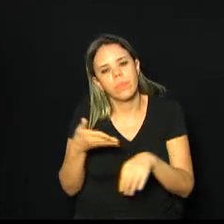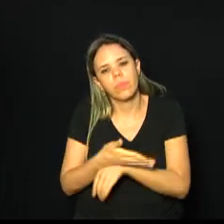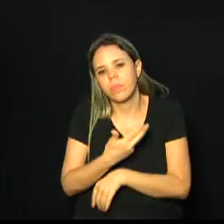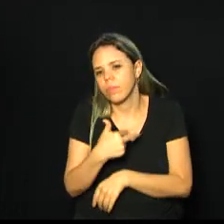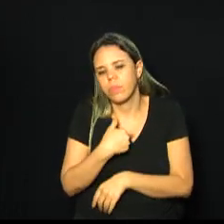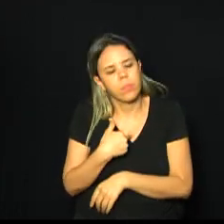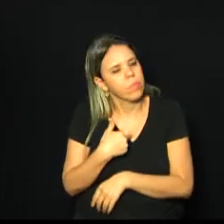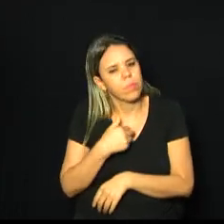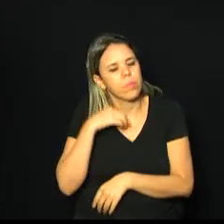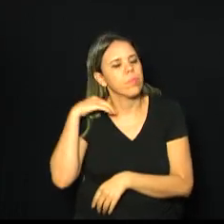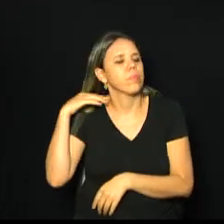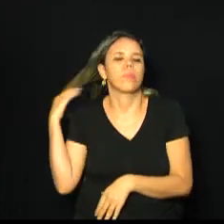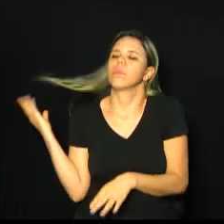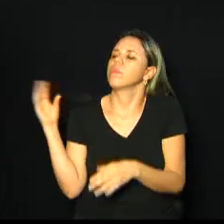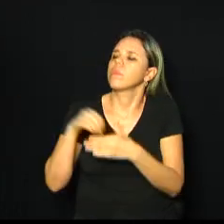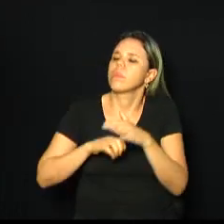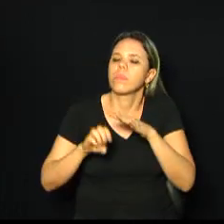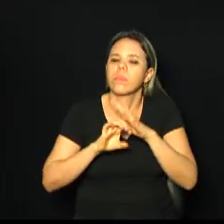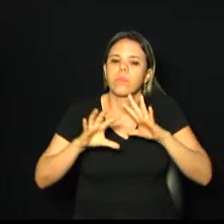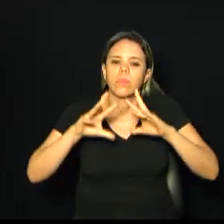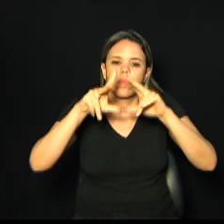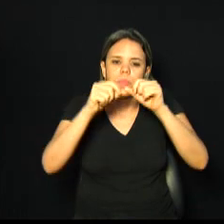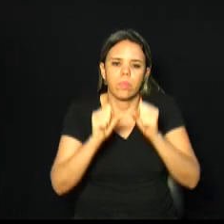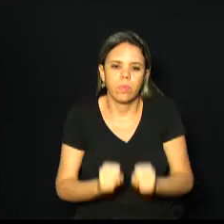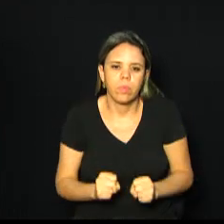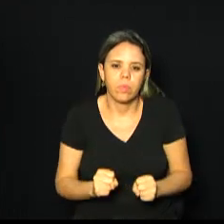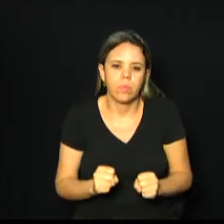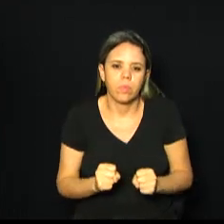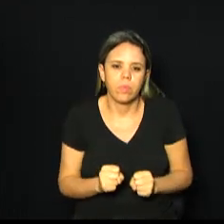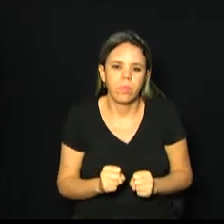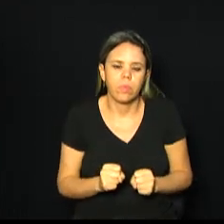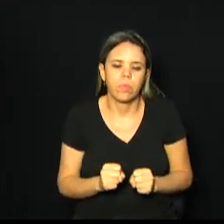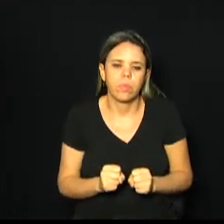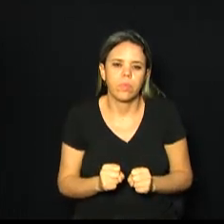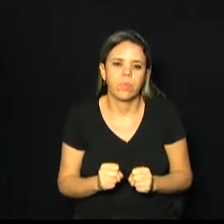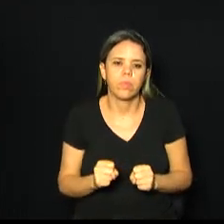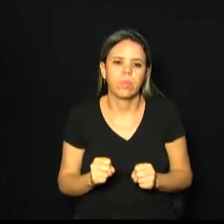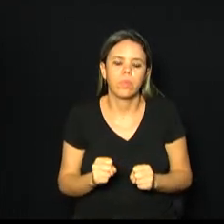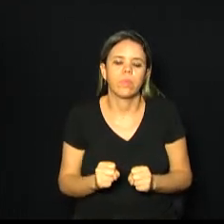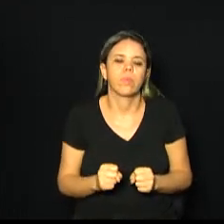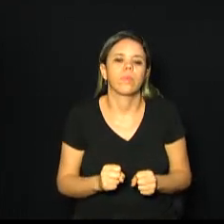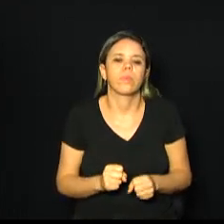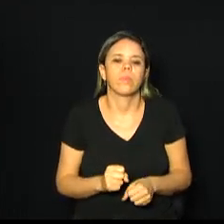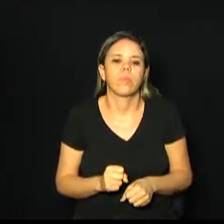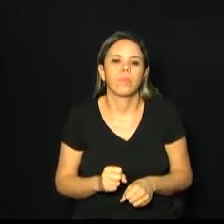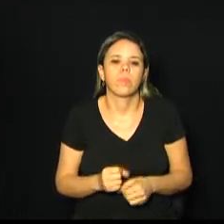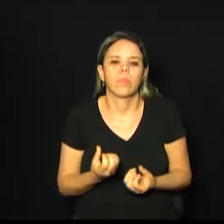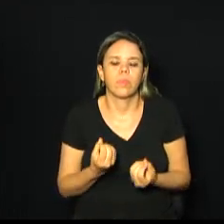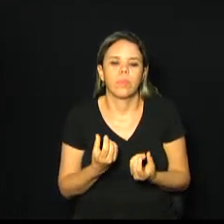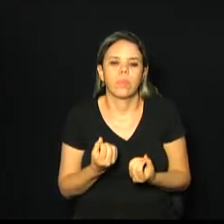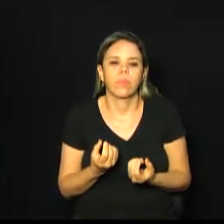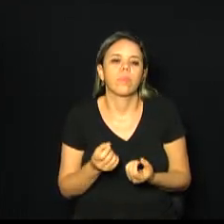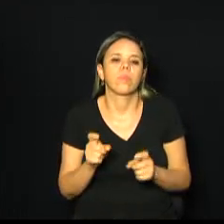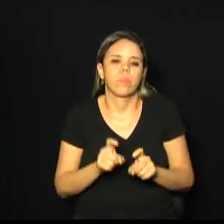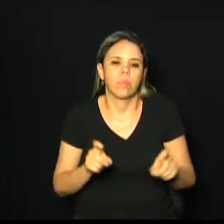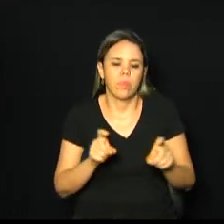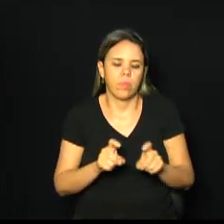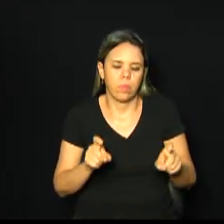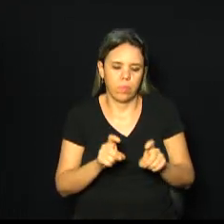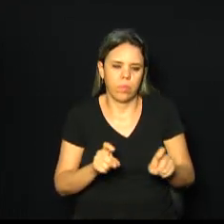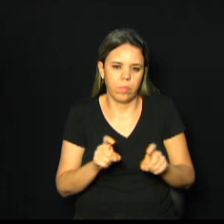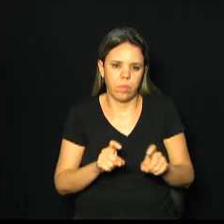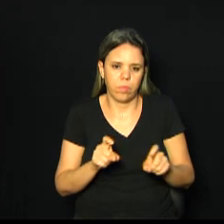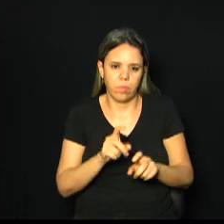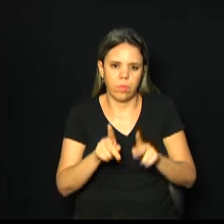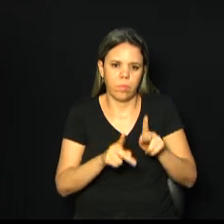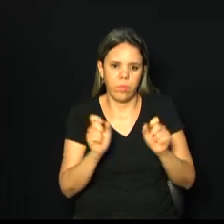pode? Dentro de uma empresa, todo mundo pode manipular uma determinada informação? Não. Quem são essas